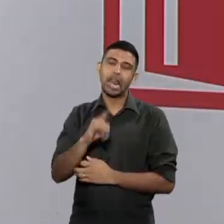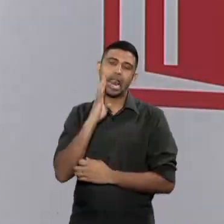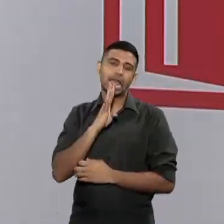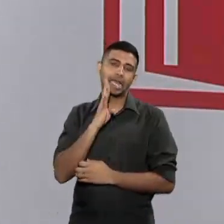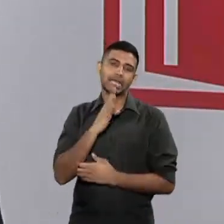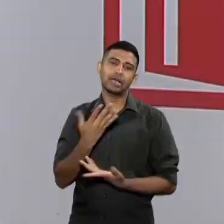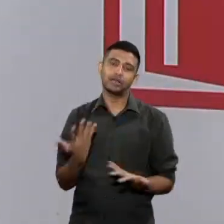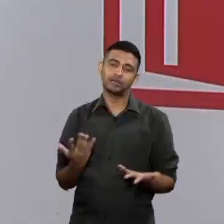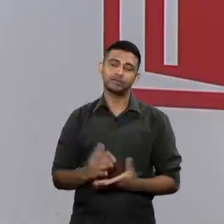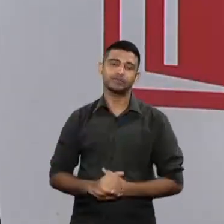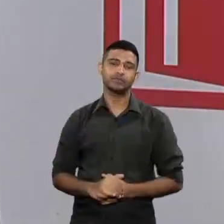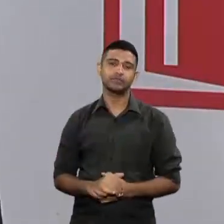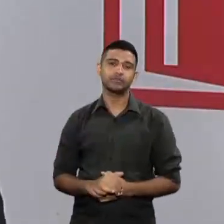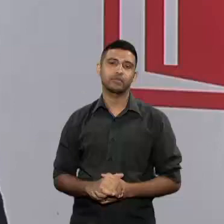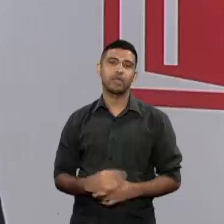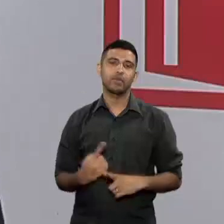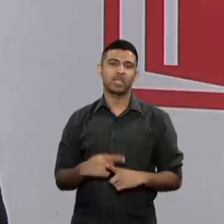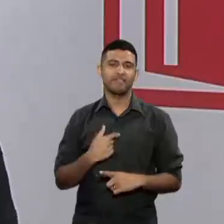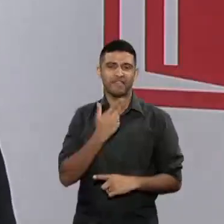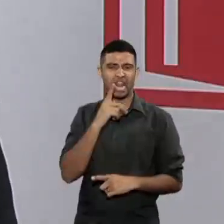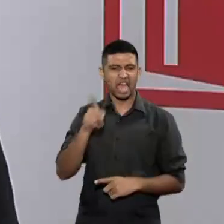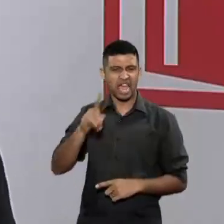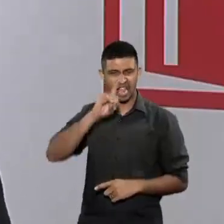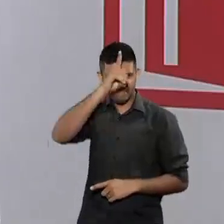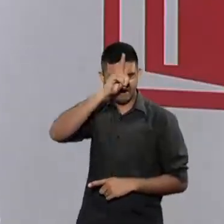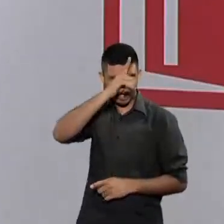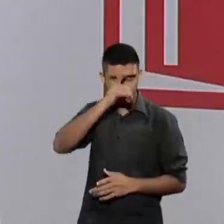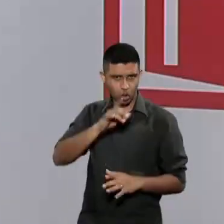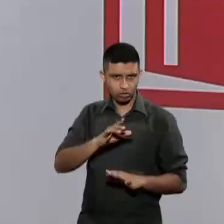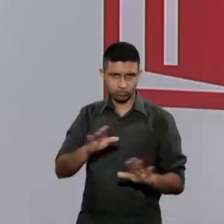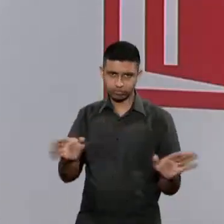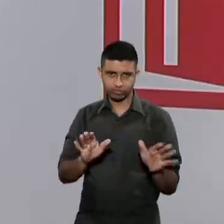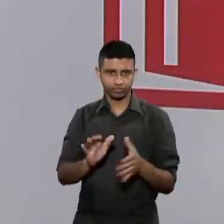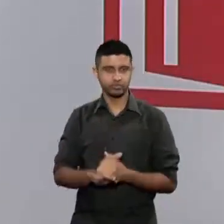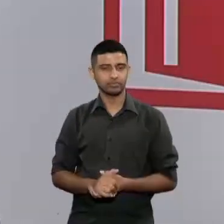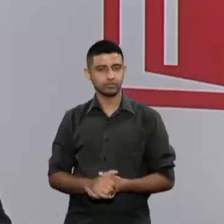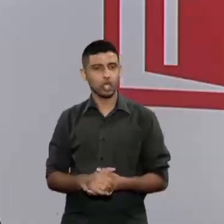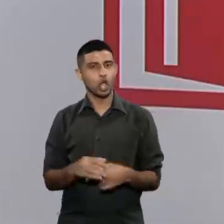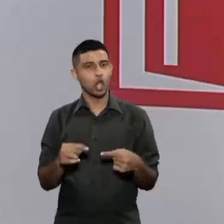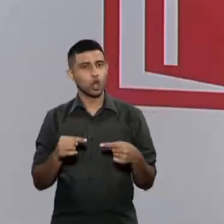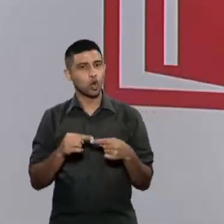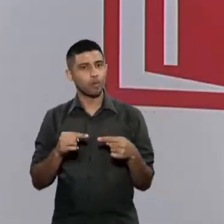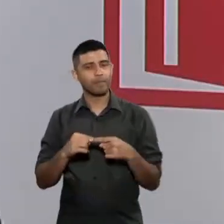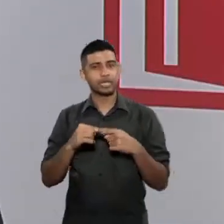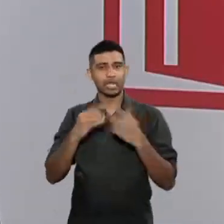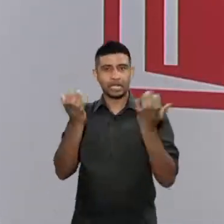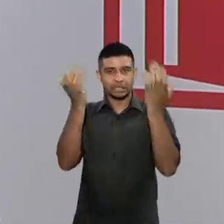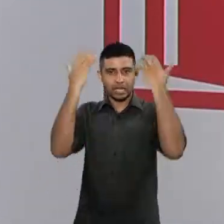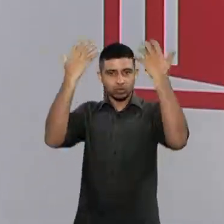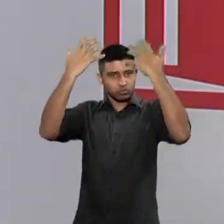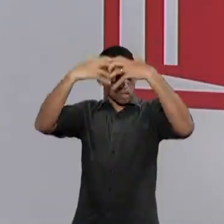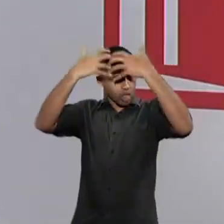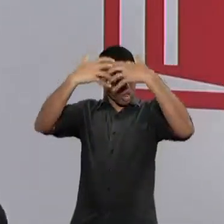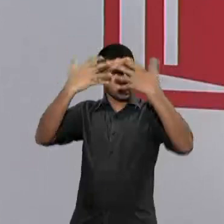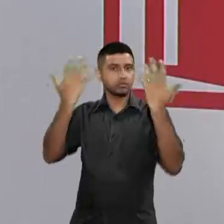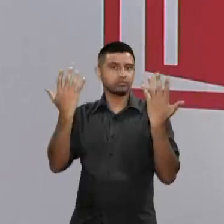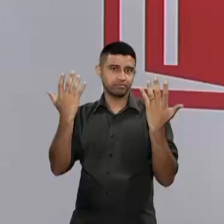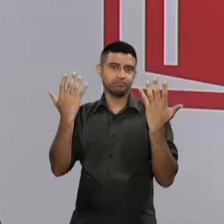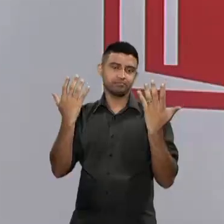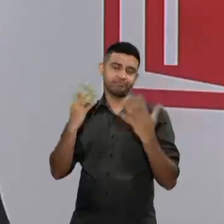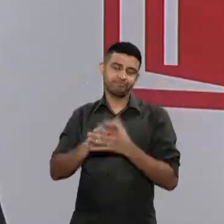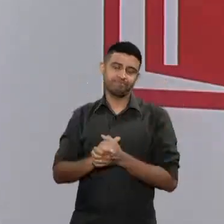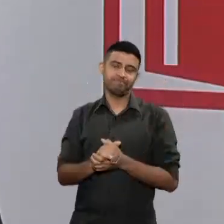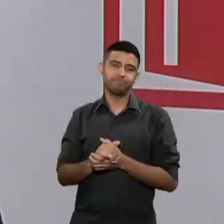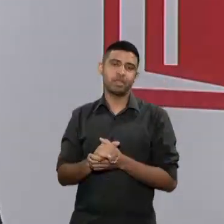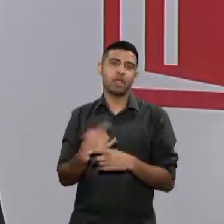bacana, porque não é algo que a criança inventa, né? É claro então, que assim, não. Então, assim, é neurológico. Existe uma perturbação neurológica